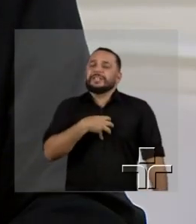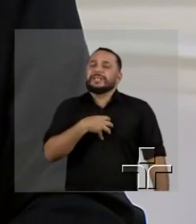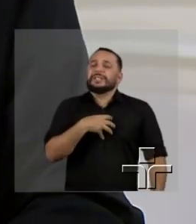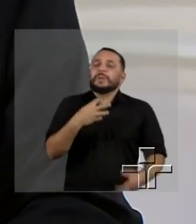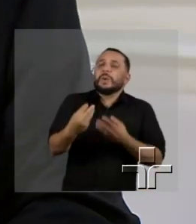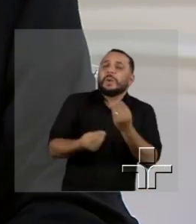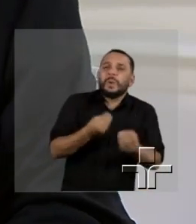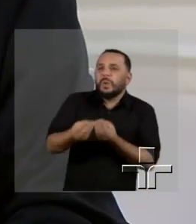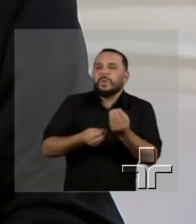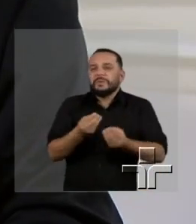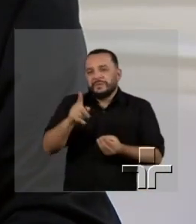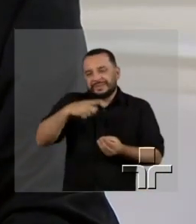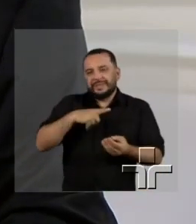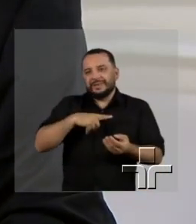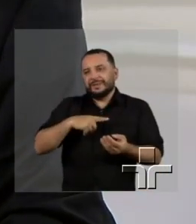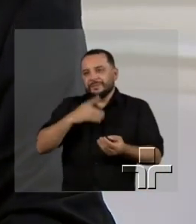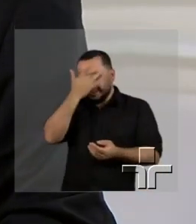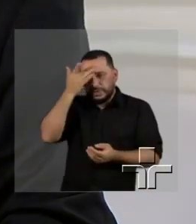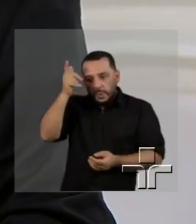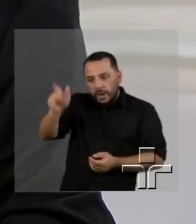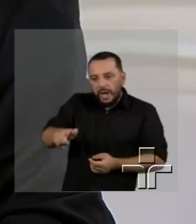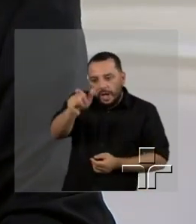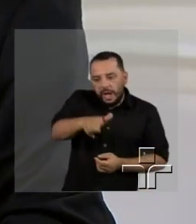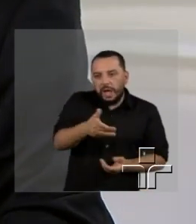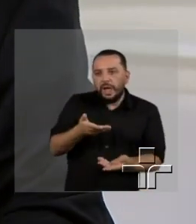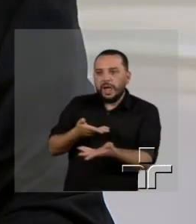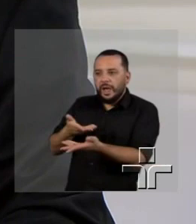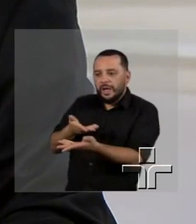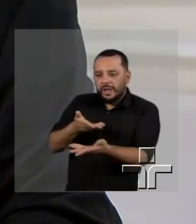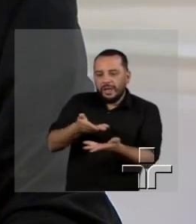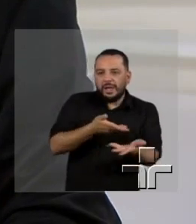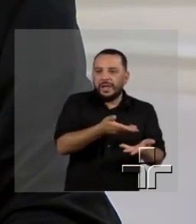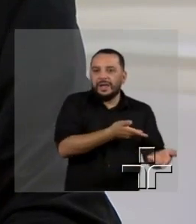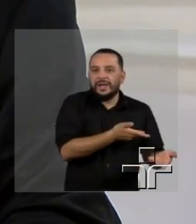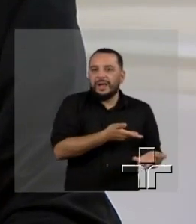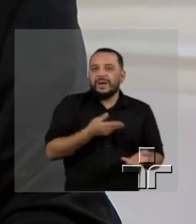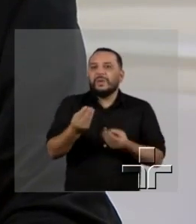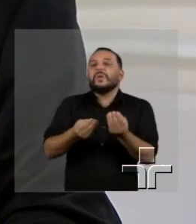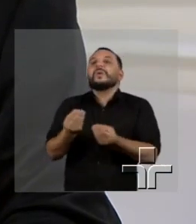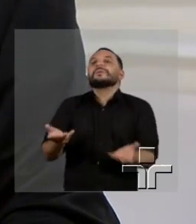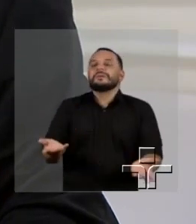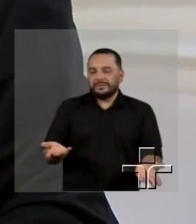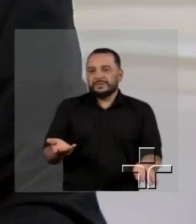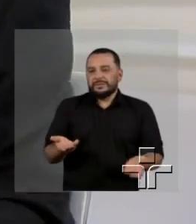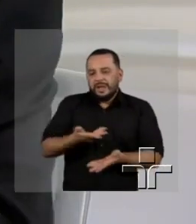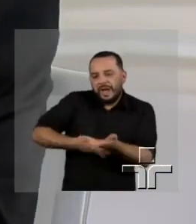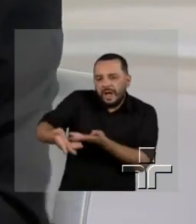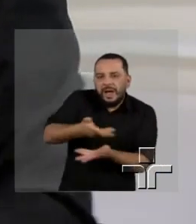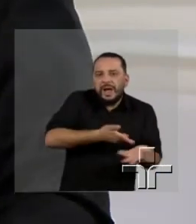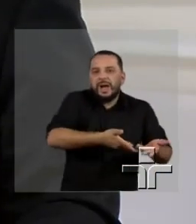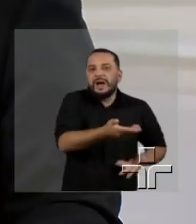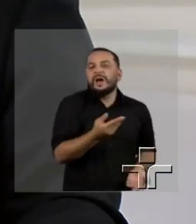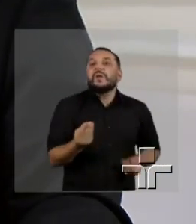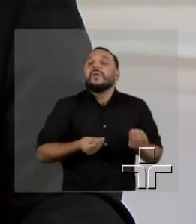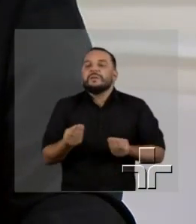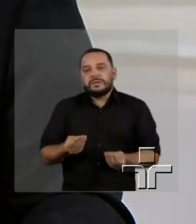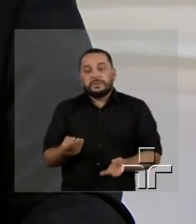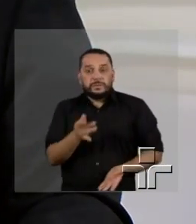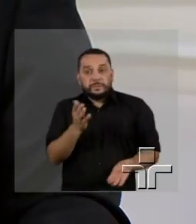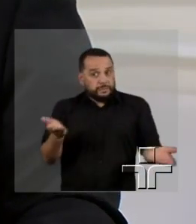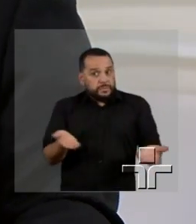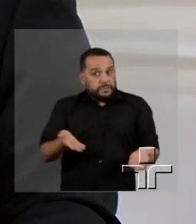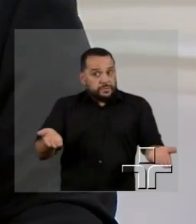à justiça, quer escola para os filhos, né? E quer trabalho, né? São esses respeitos, essas coisas todo mundo quer.